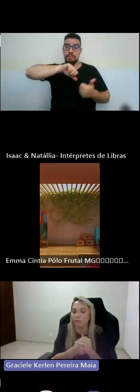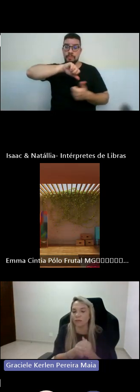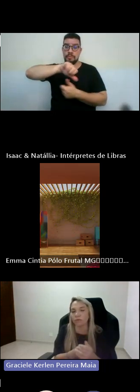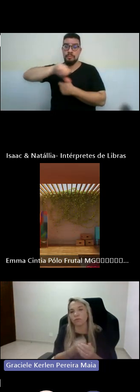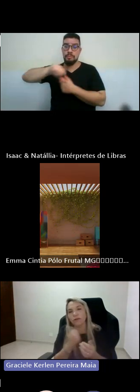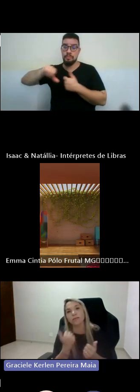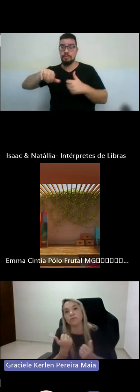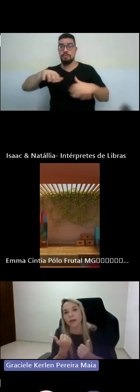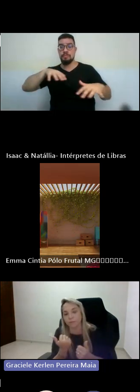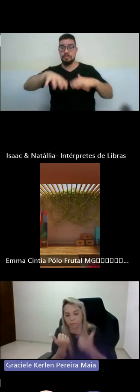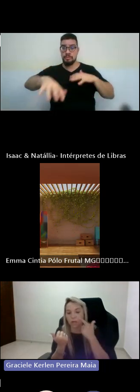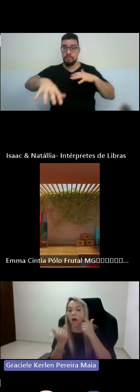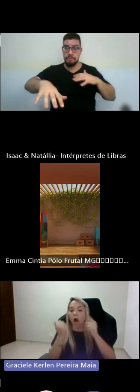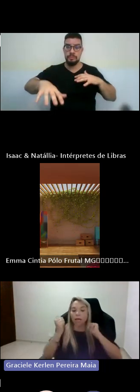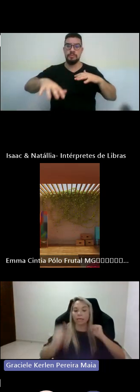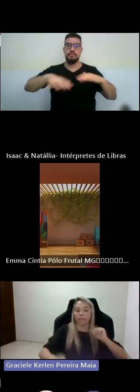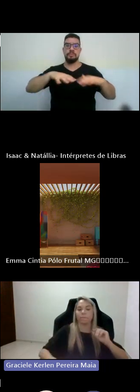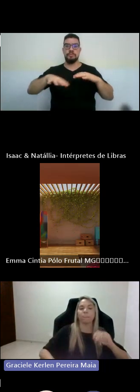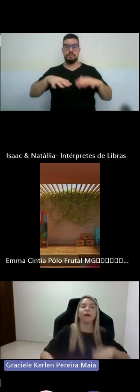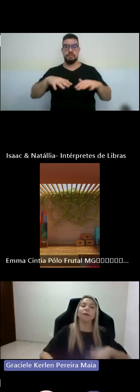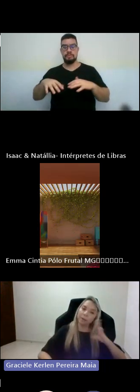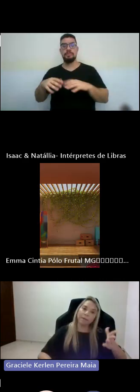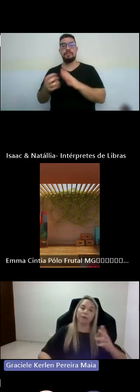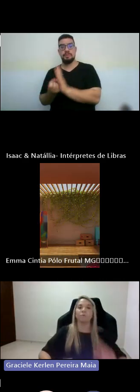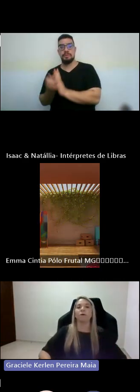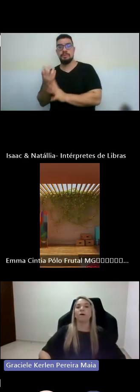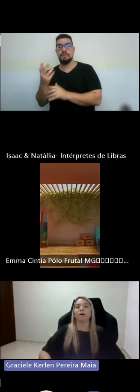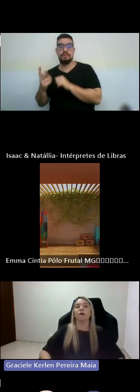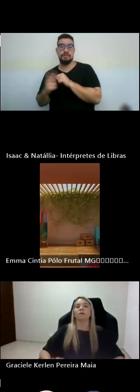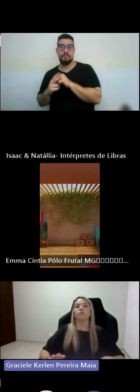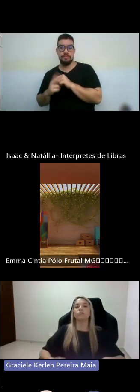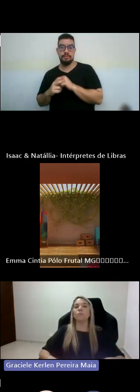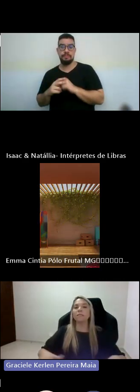o movimento, estou falando dos verbos. Olha aqui. Primeiro,